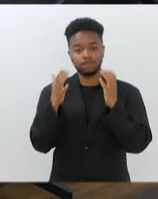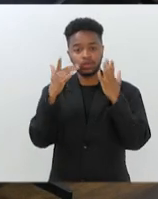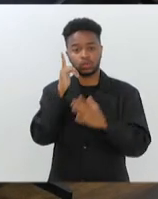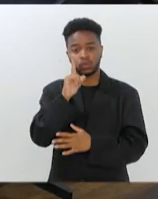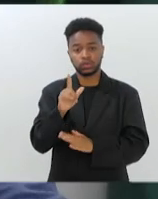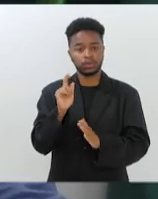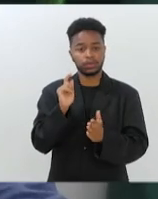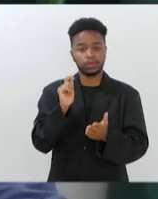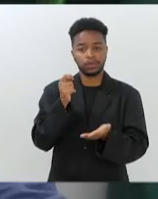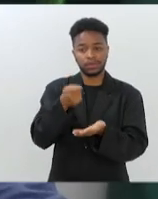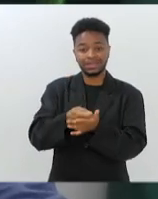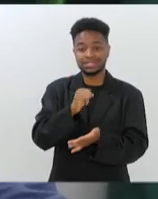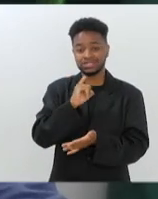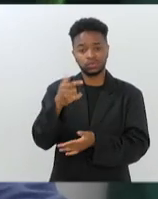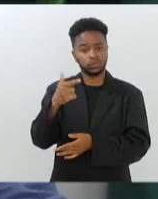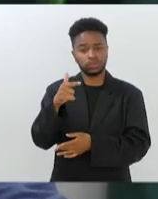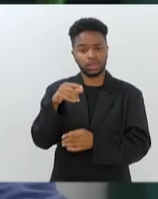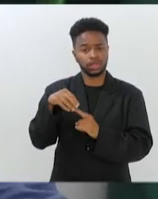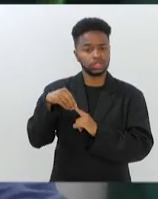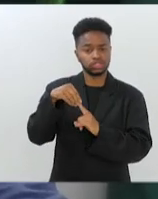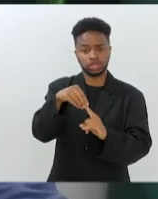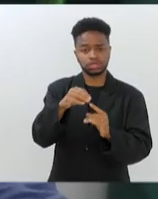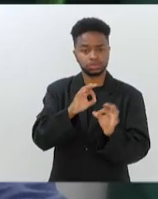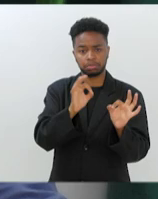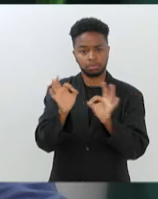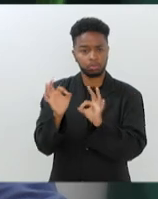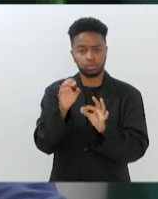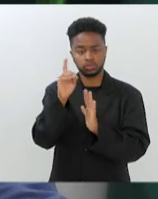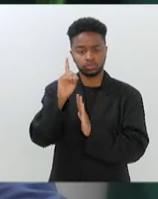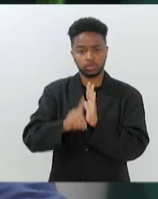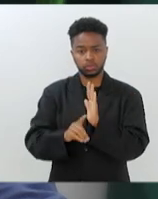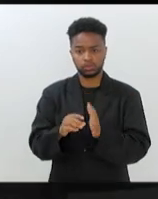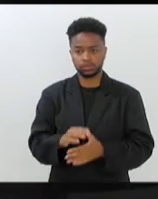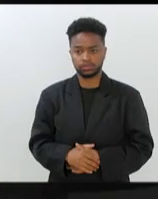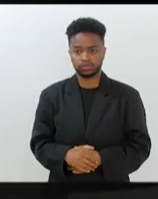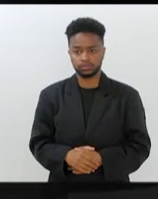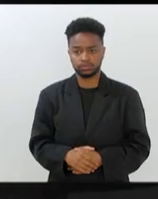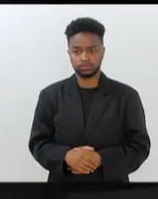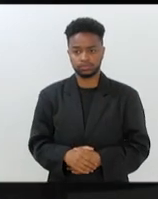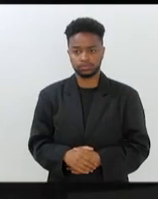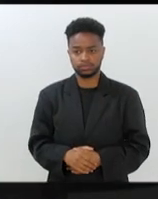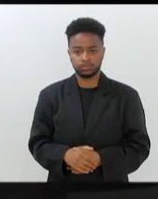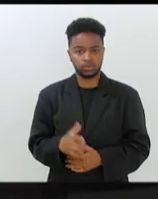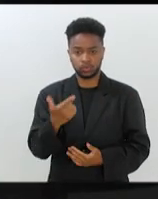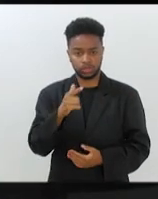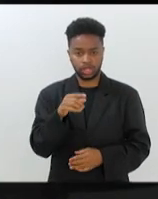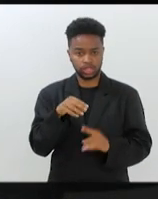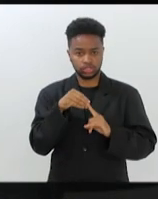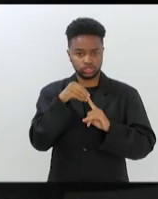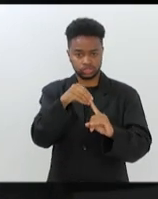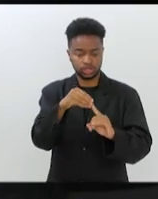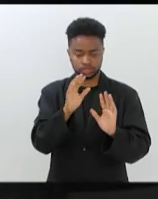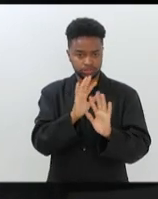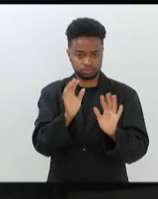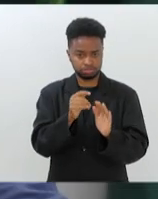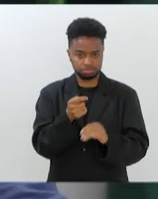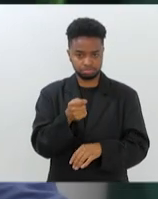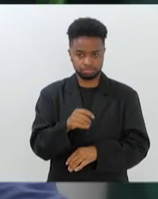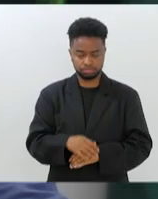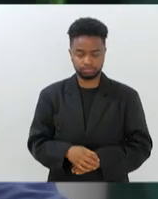sem indicação nenhuma de diretor sem indicação de de dir nós sabemos que a maioria dos